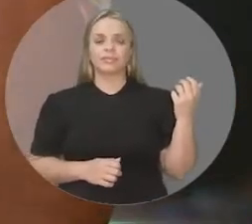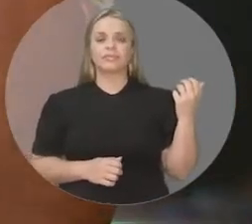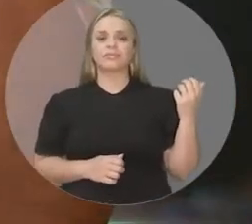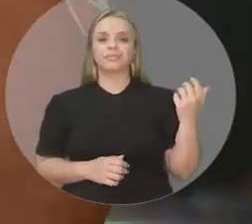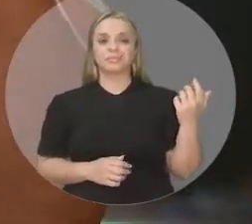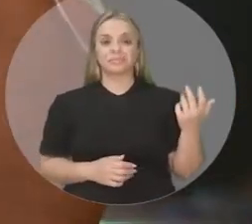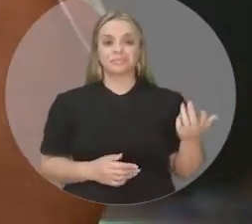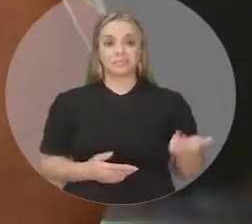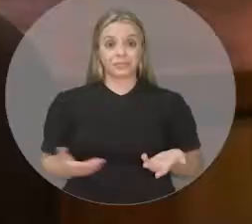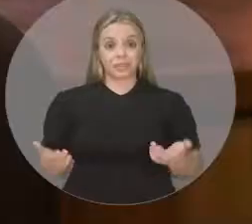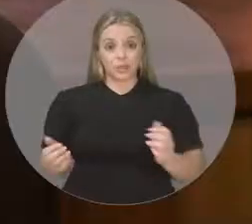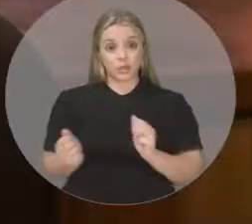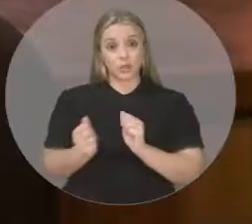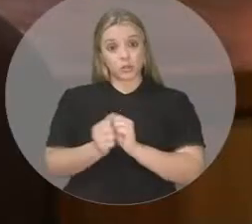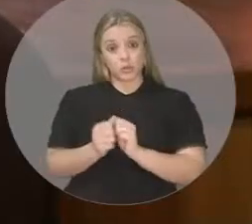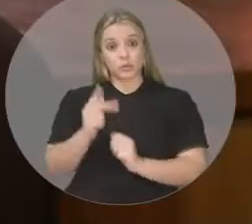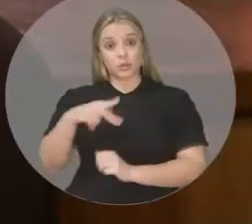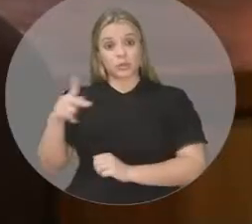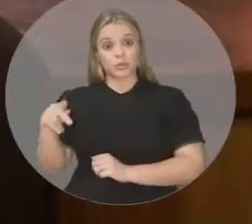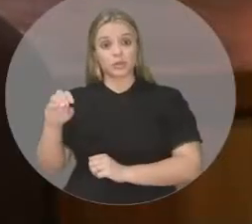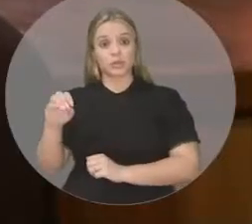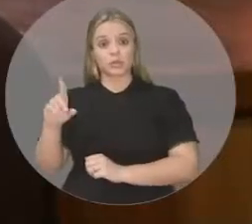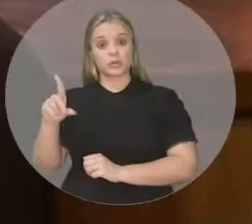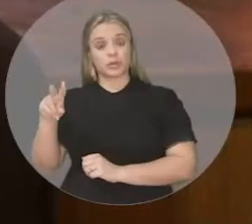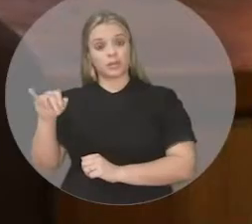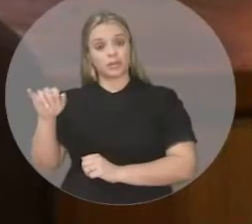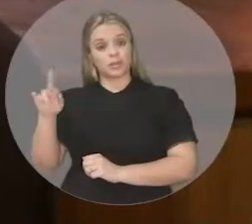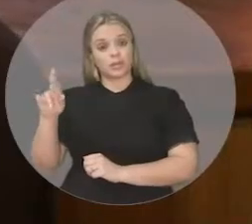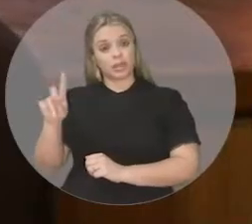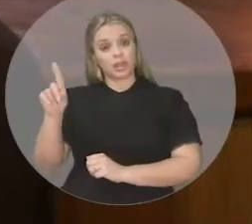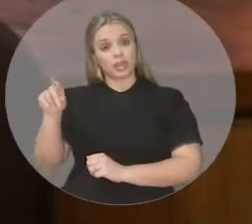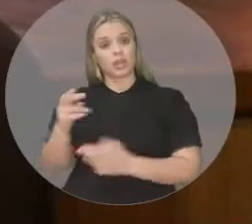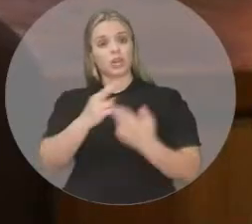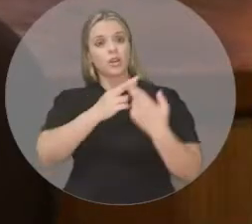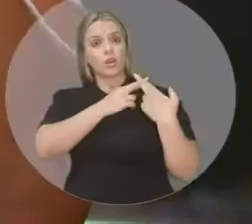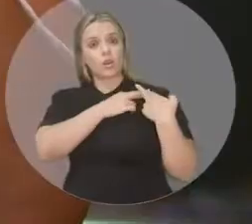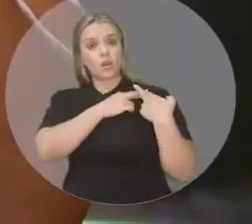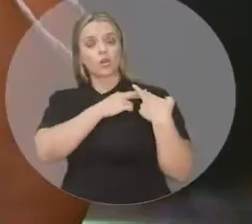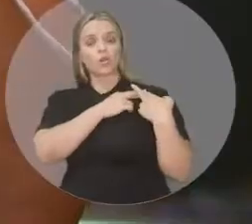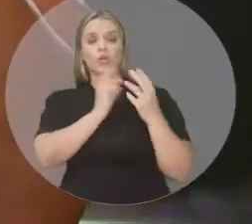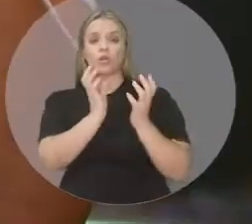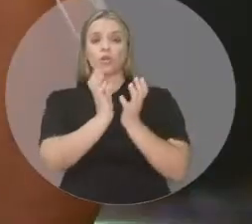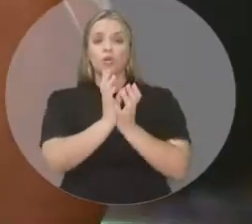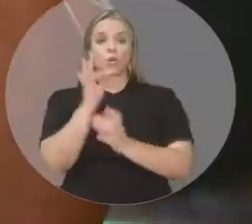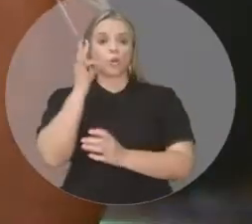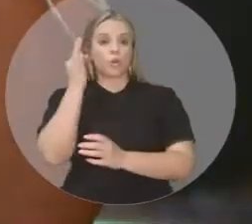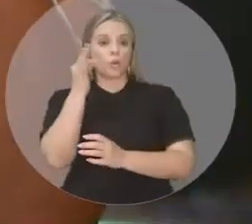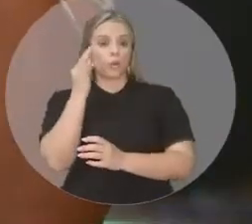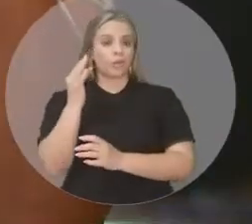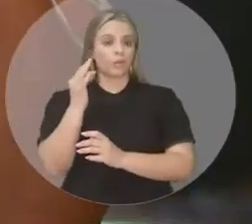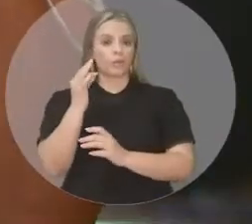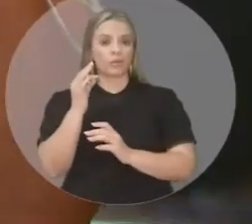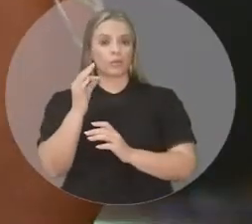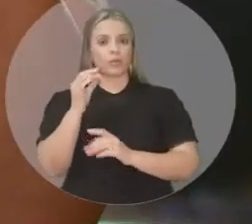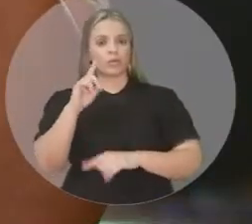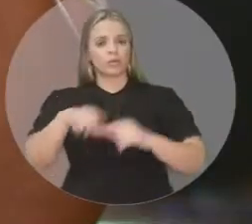né? E do Centro-Oeste, somente a nossa cultura, somente o rasqueado, o siriri, o